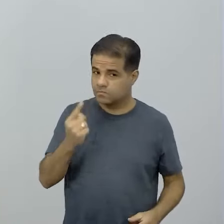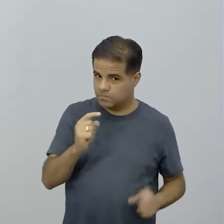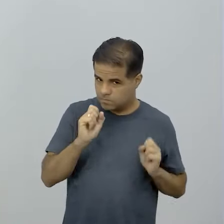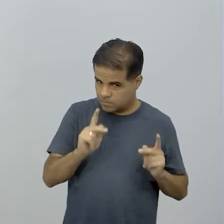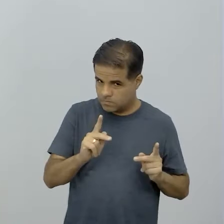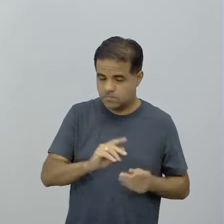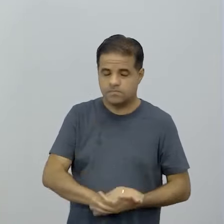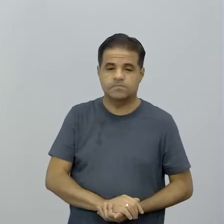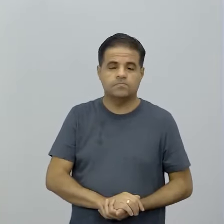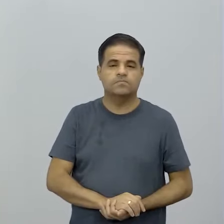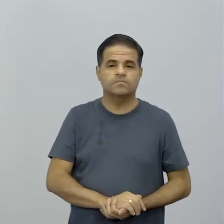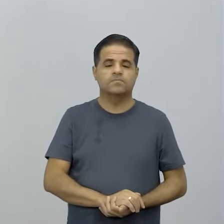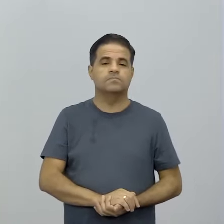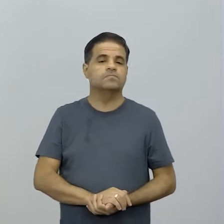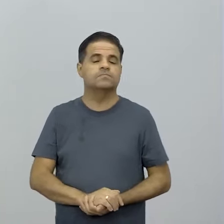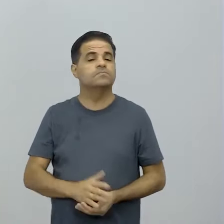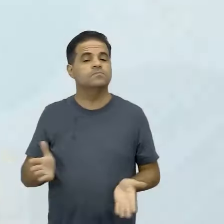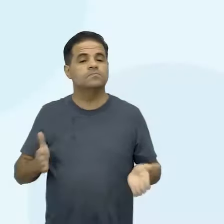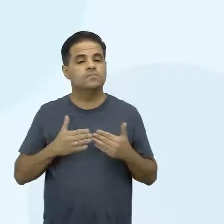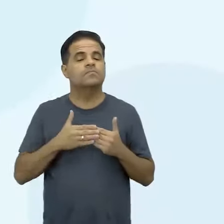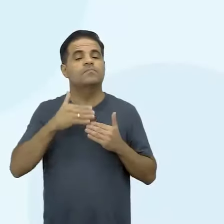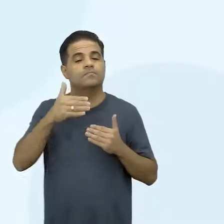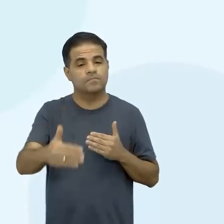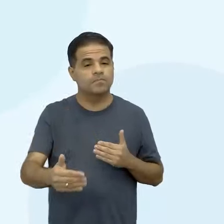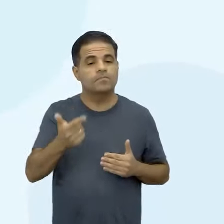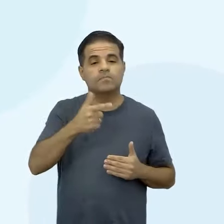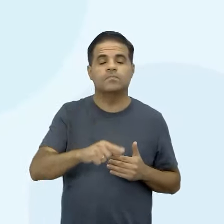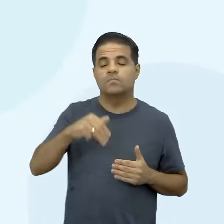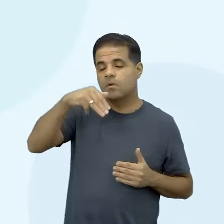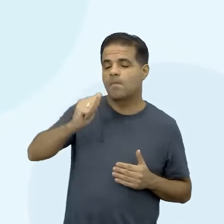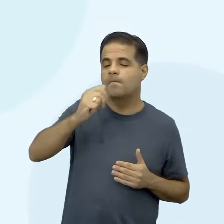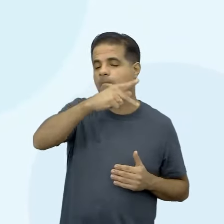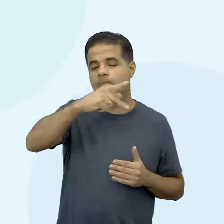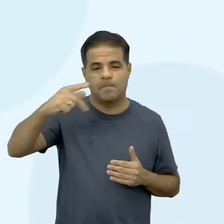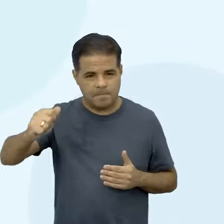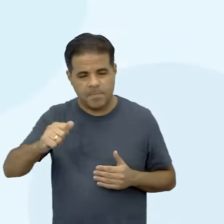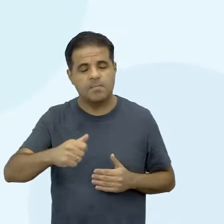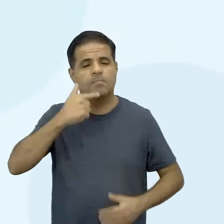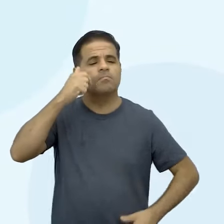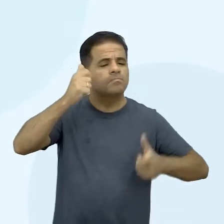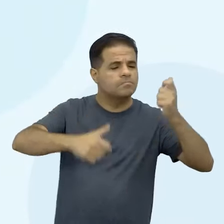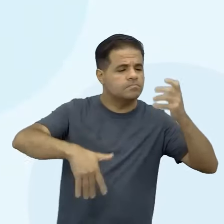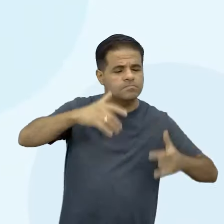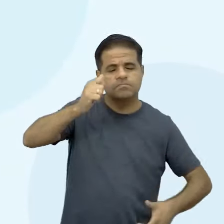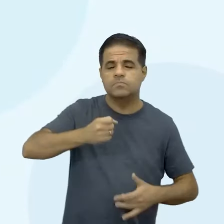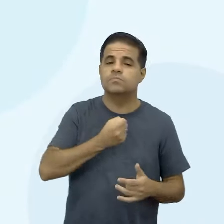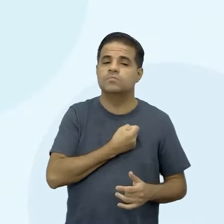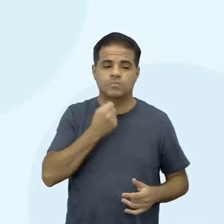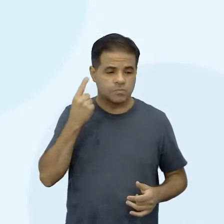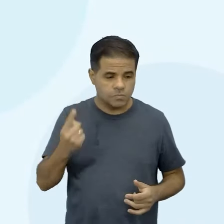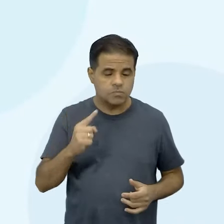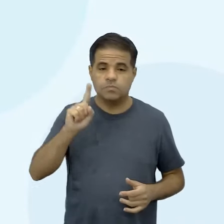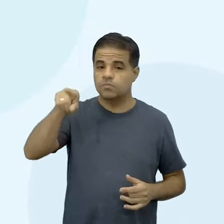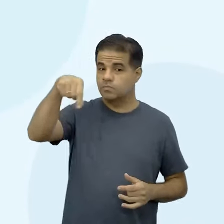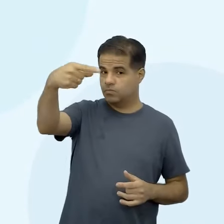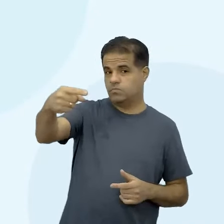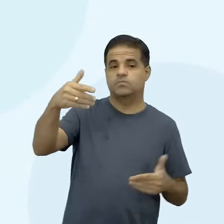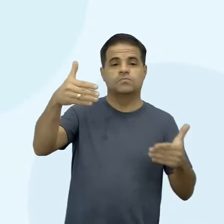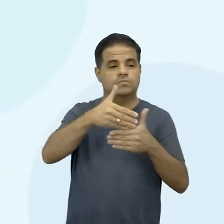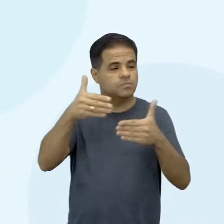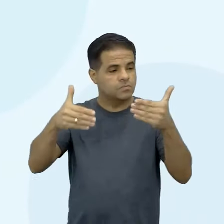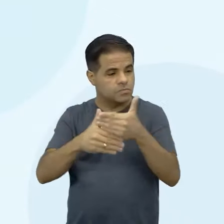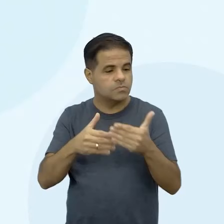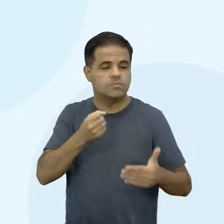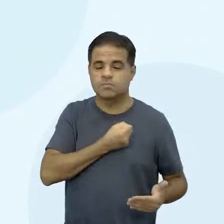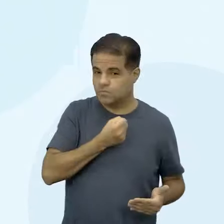ok? Partindo aí para o mapa, nós vamos falar da unidade curricular de número 1, no próximo slide, que é